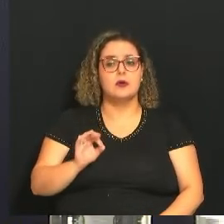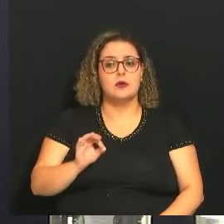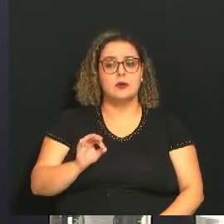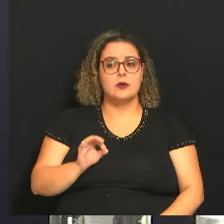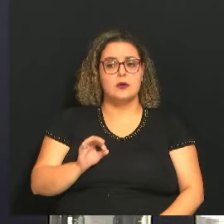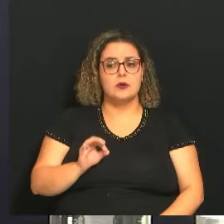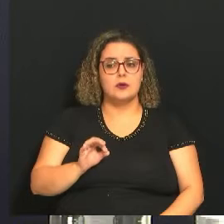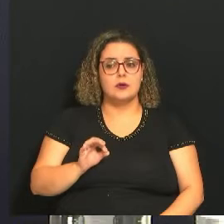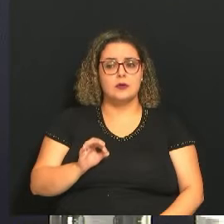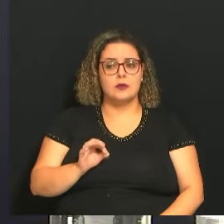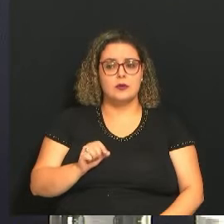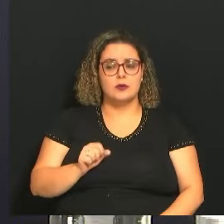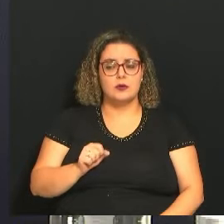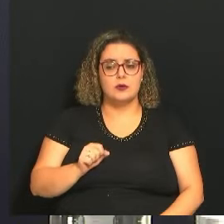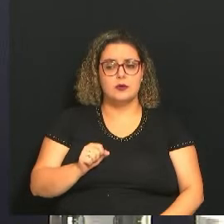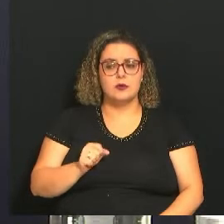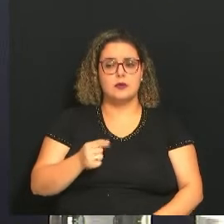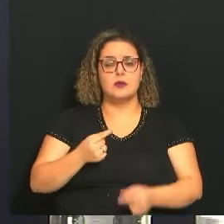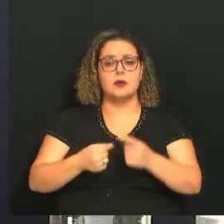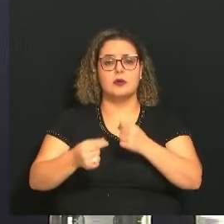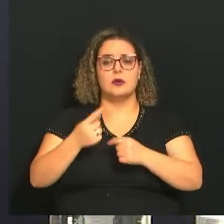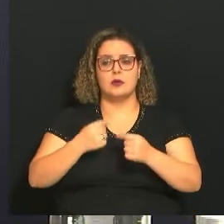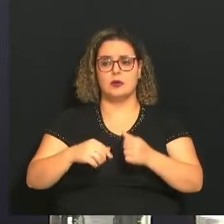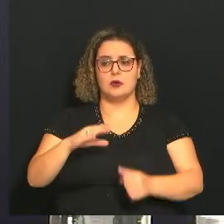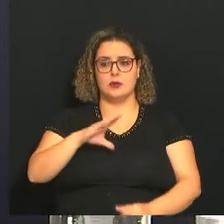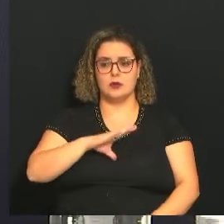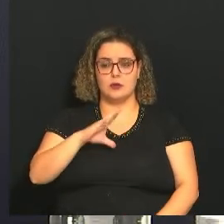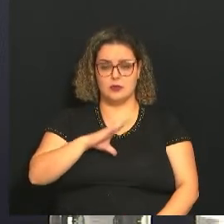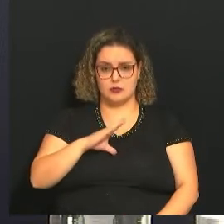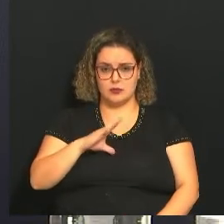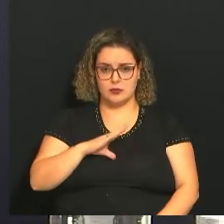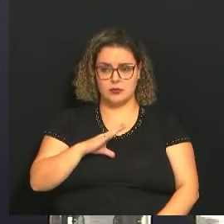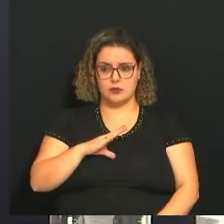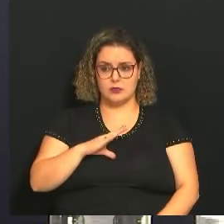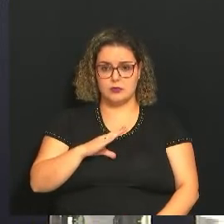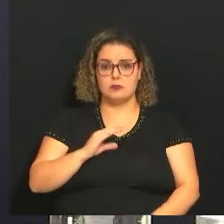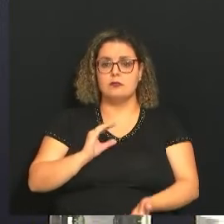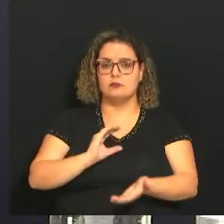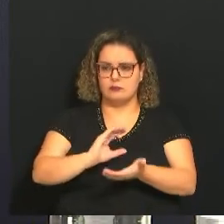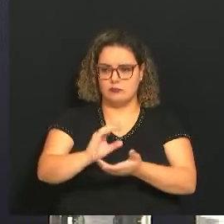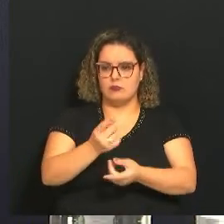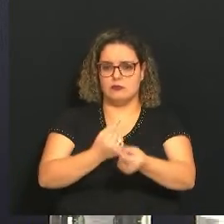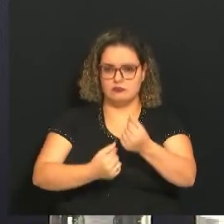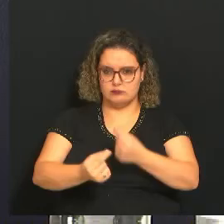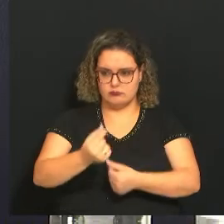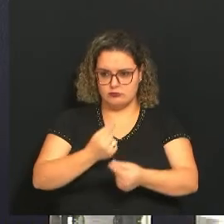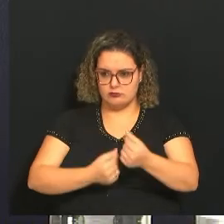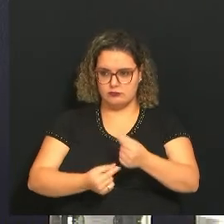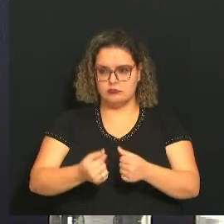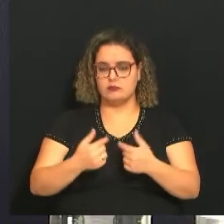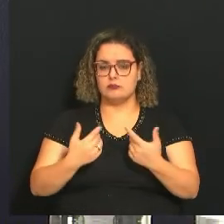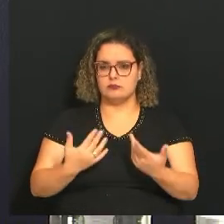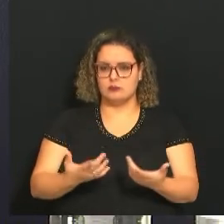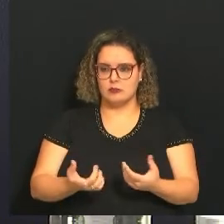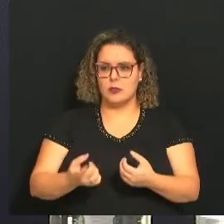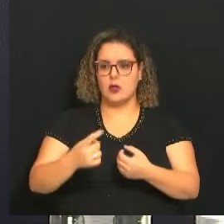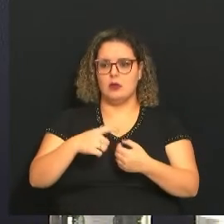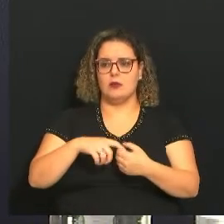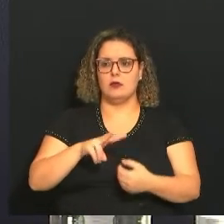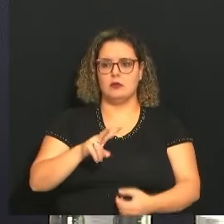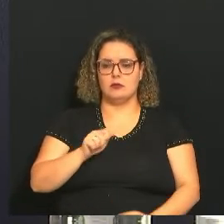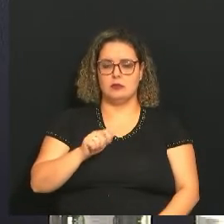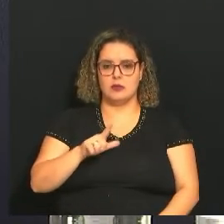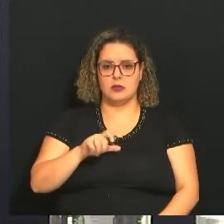da cidade. Sabemos que é preciso injetar dinheiro para girar a economia. Aí, volta de novo a Valéria e fala o